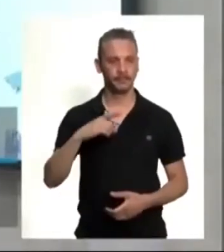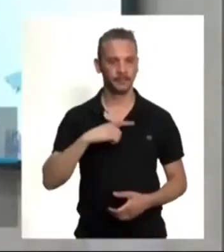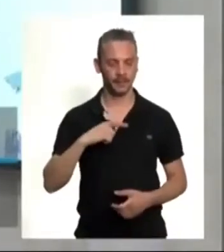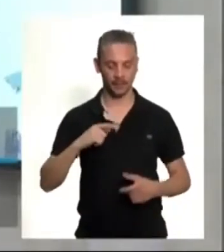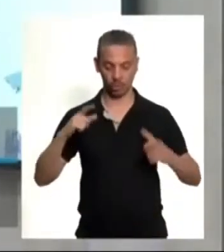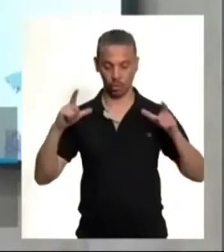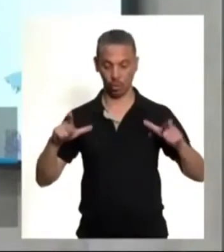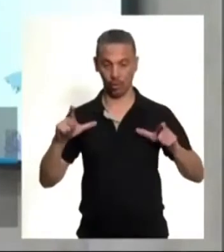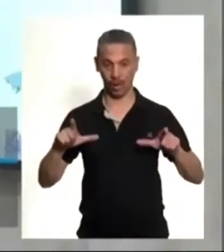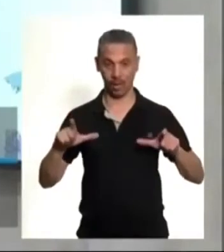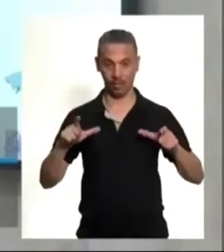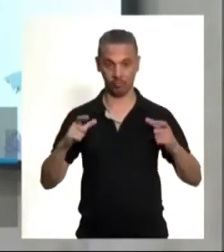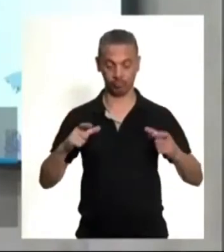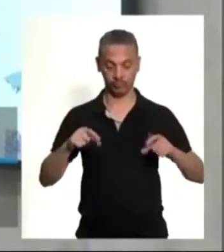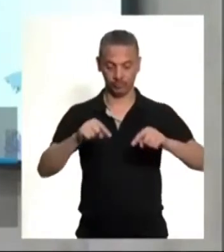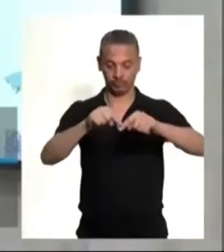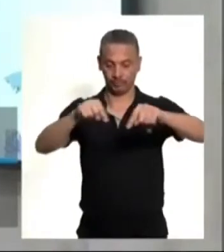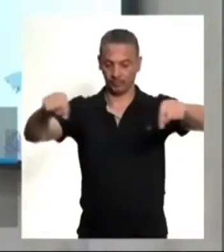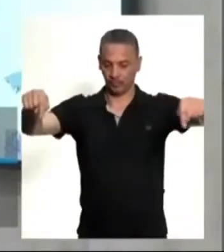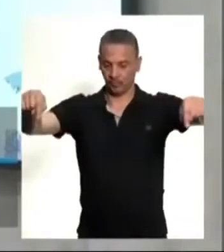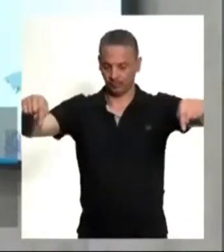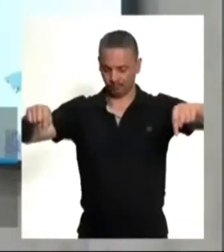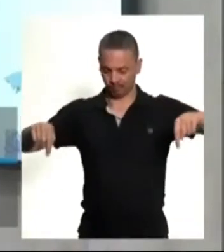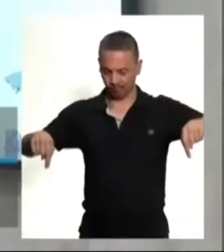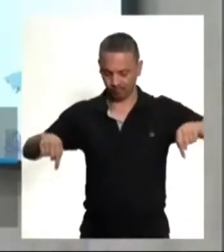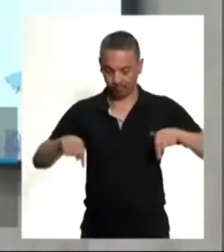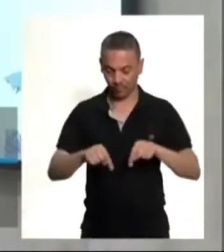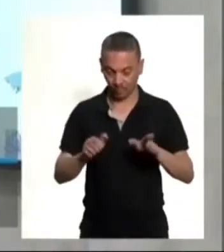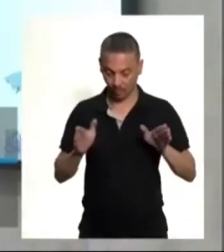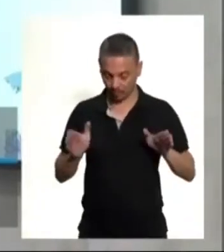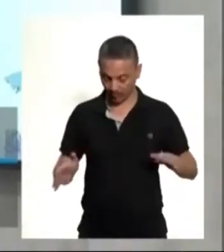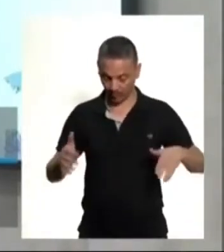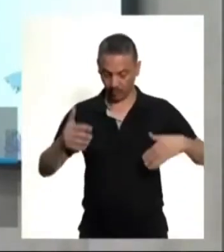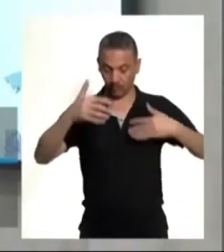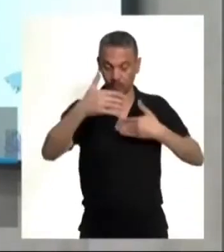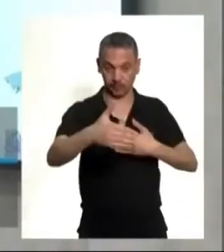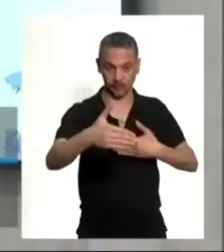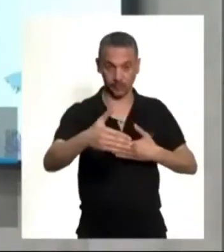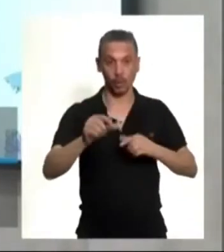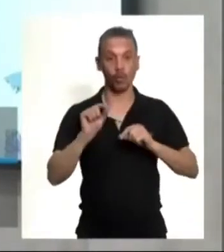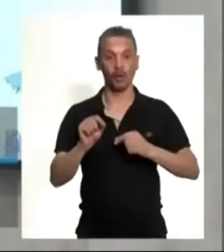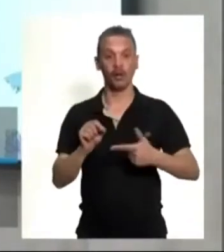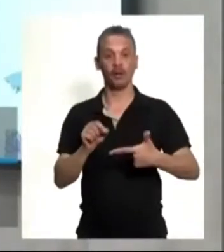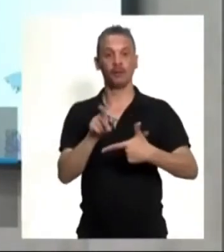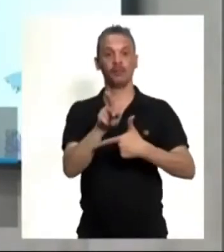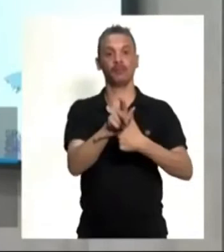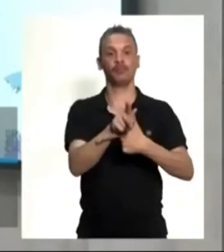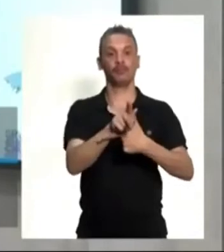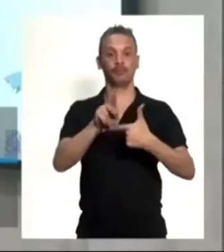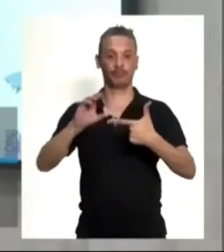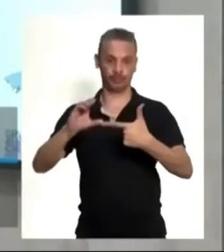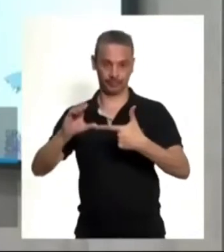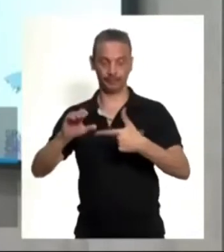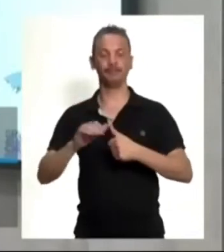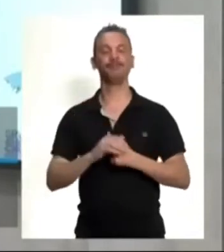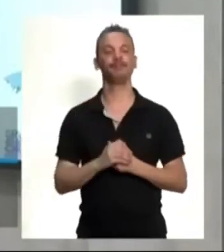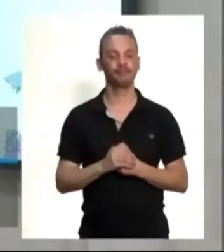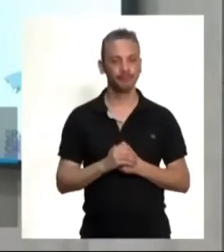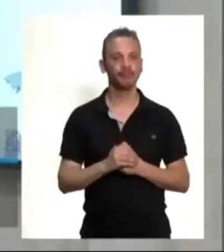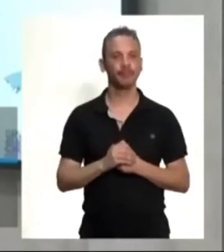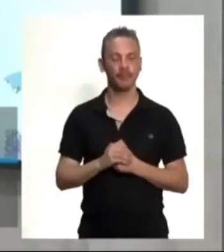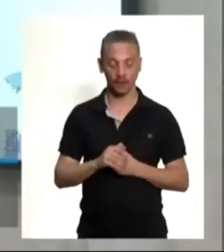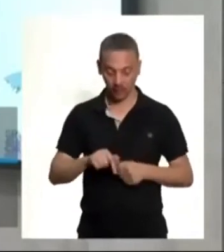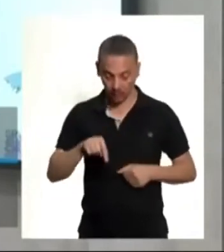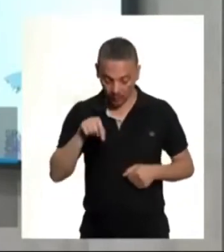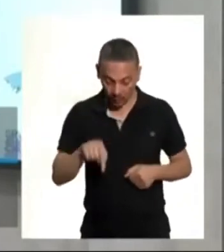espaço, um salão, em forma de uma caixa retangular, ou seja, de um paralelepípedo. Lá no ponto A, lá embaixo no